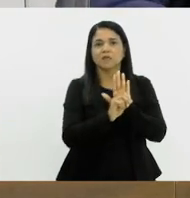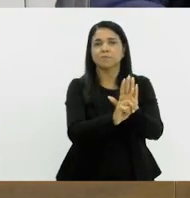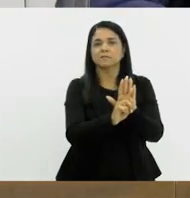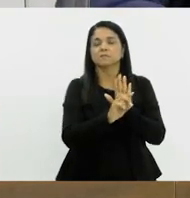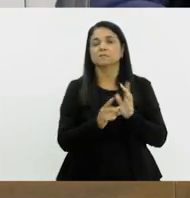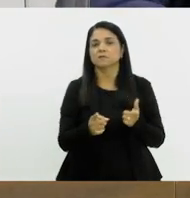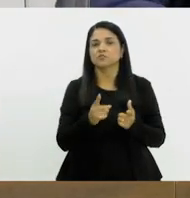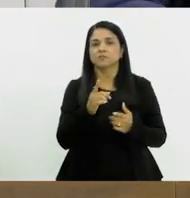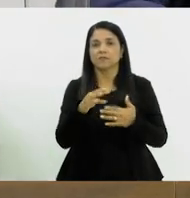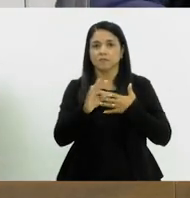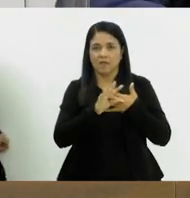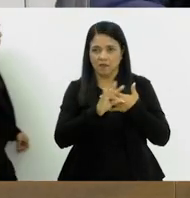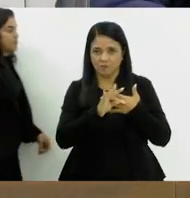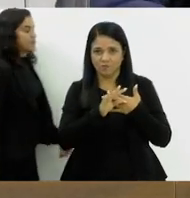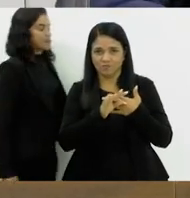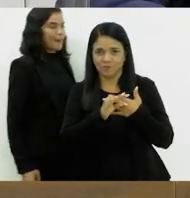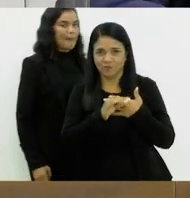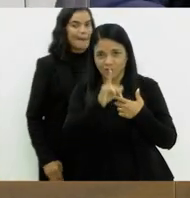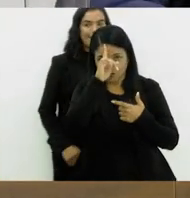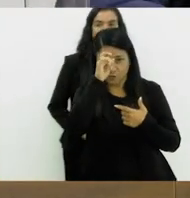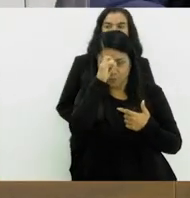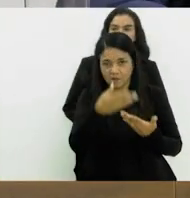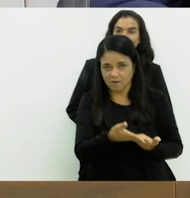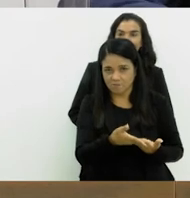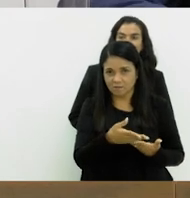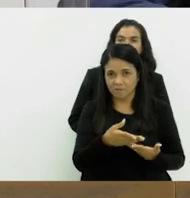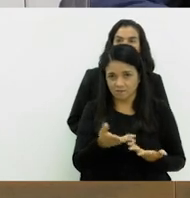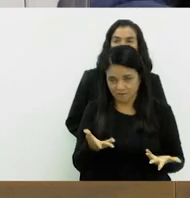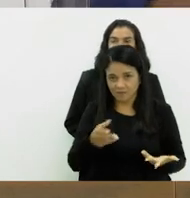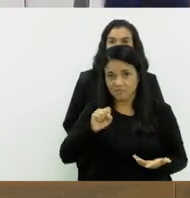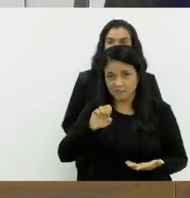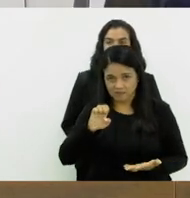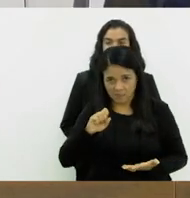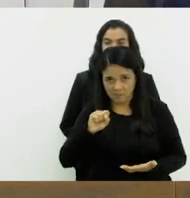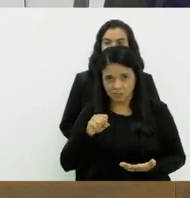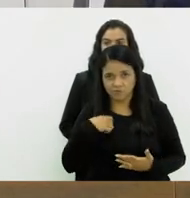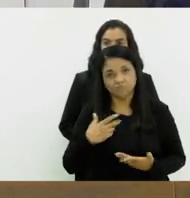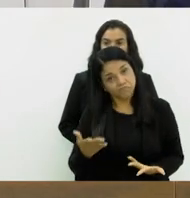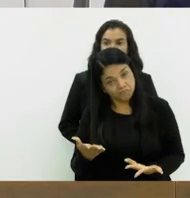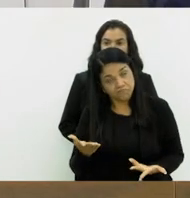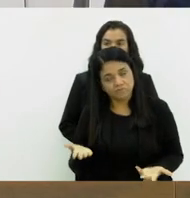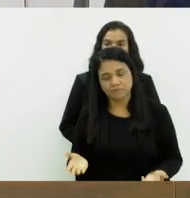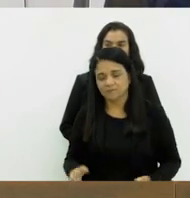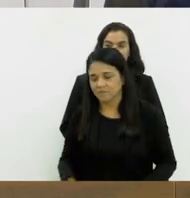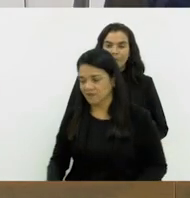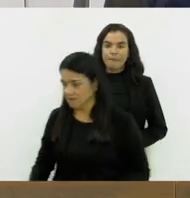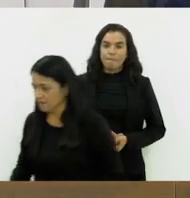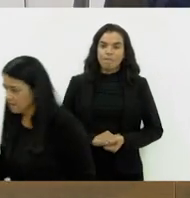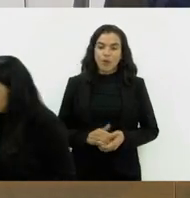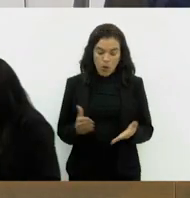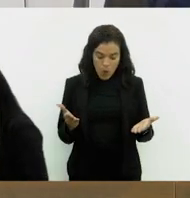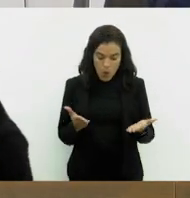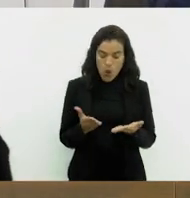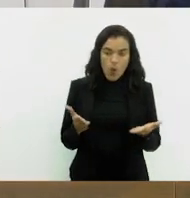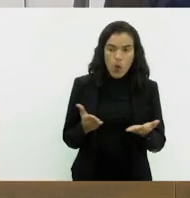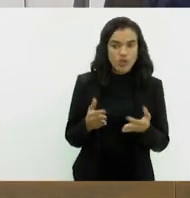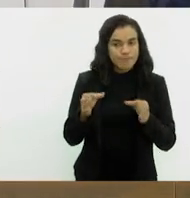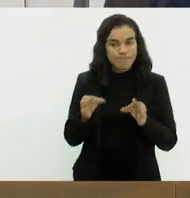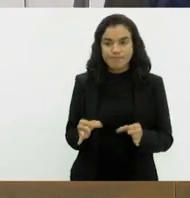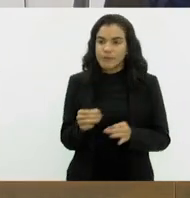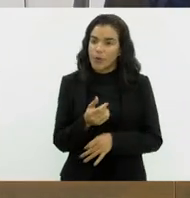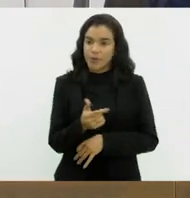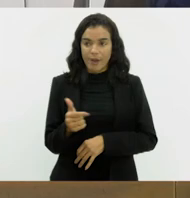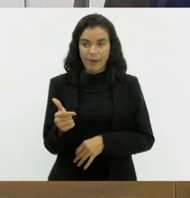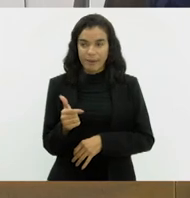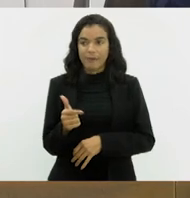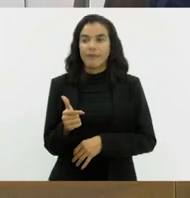equipamento hospitalar que você diz que é seu. SES, reconhece como seu. Mas hoje, exatamente, a gente não tem. A